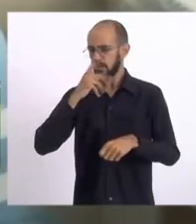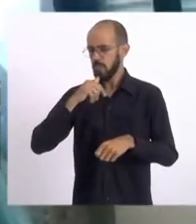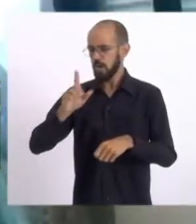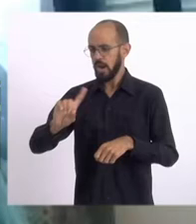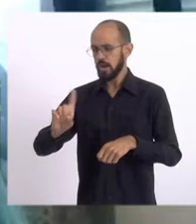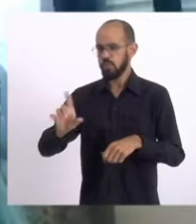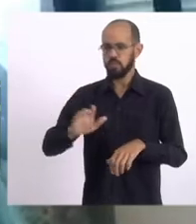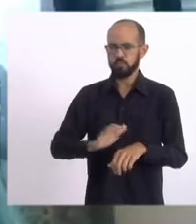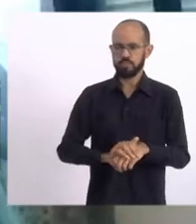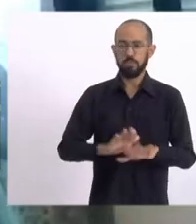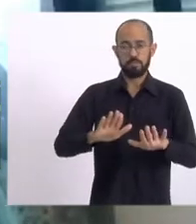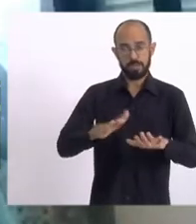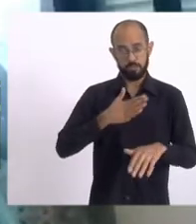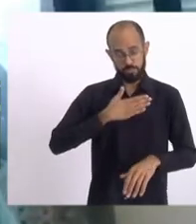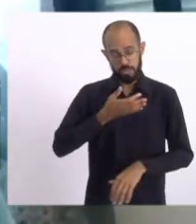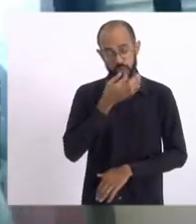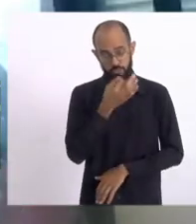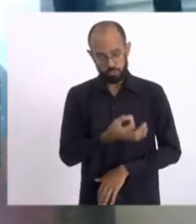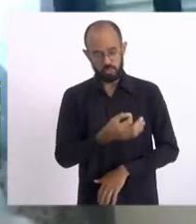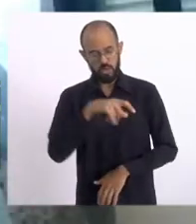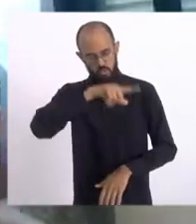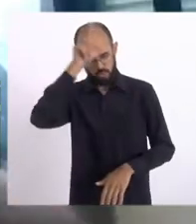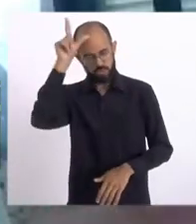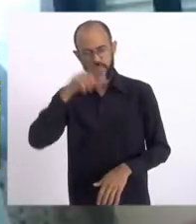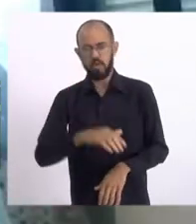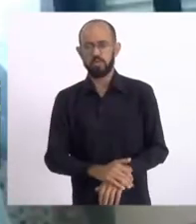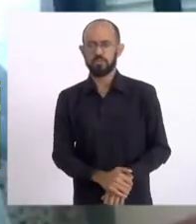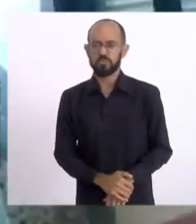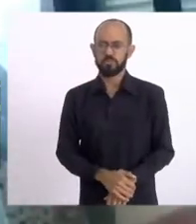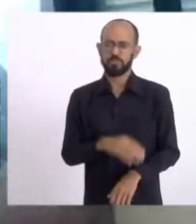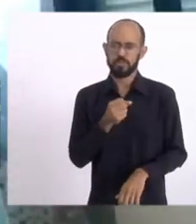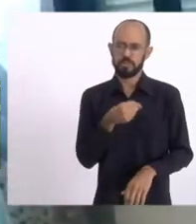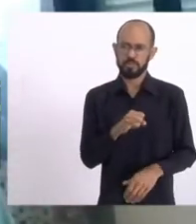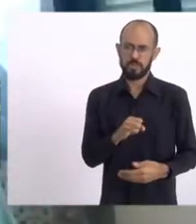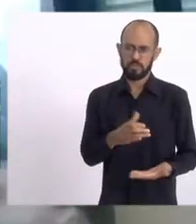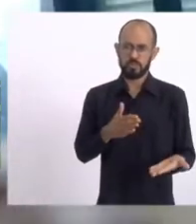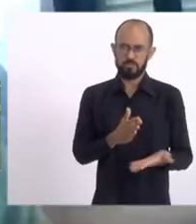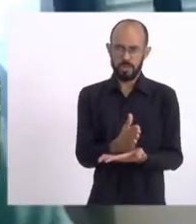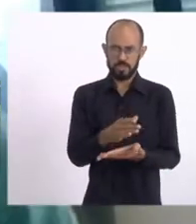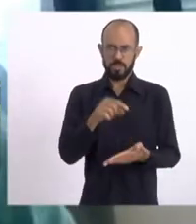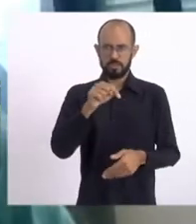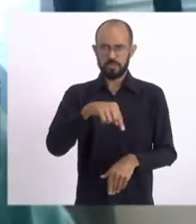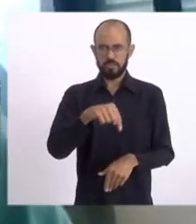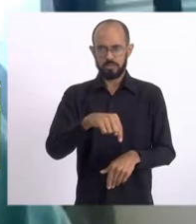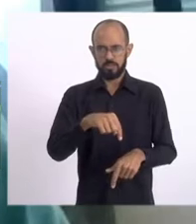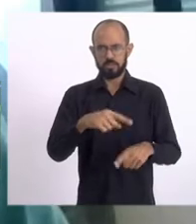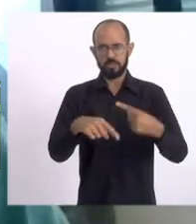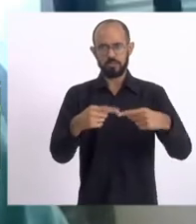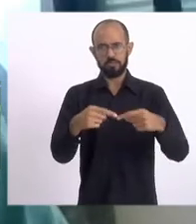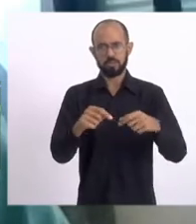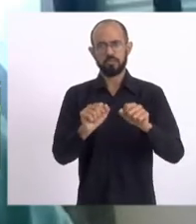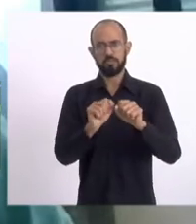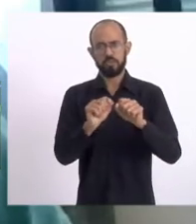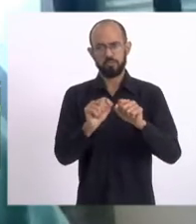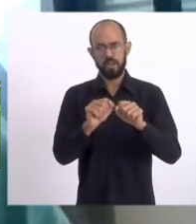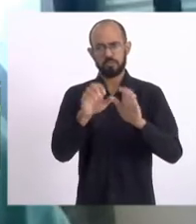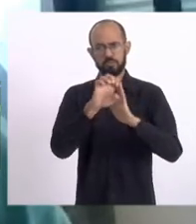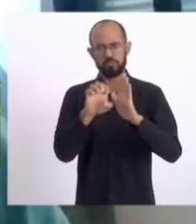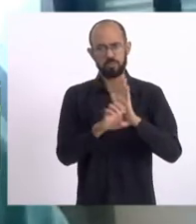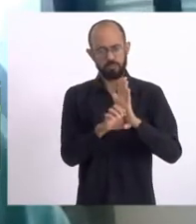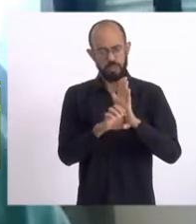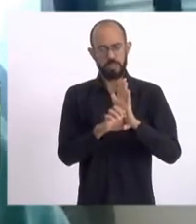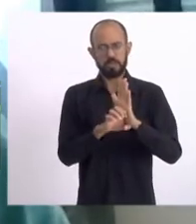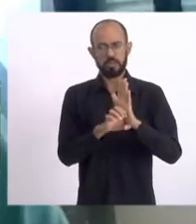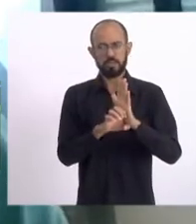mas qual era que era a minha sugestão, Luiz Paulo? Se a gente passasse aqui, depois você preparava uma emenda que a gente